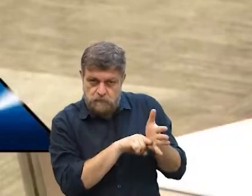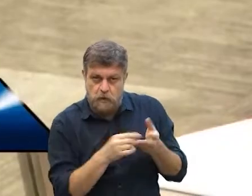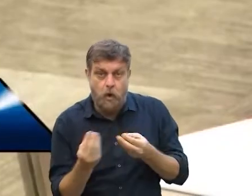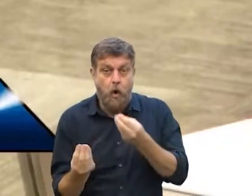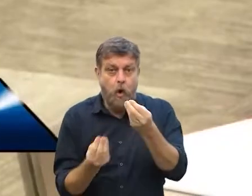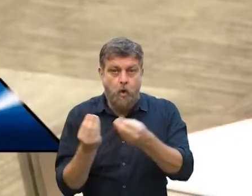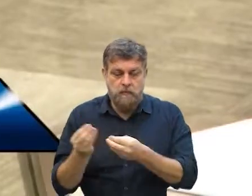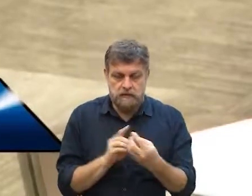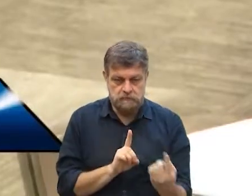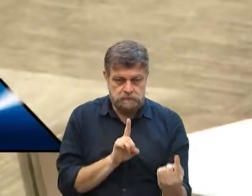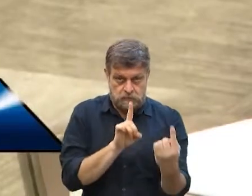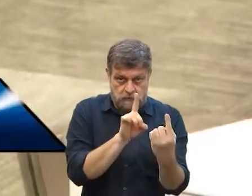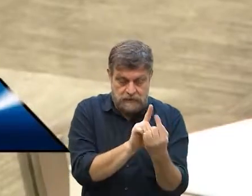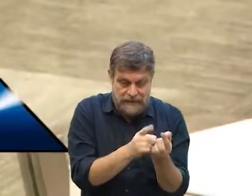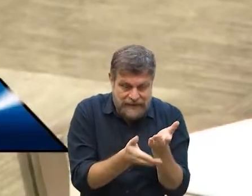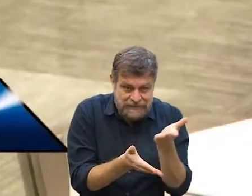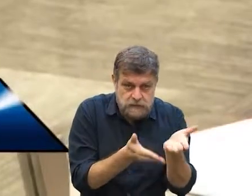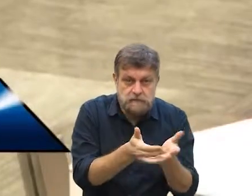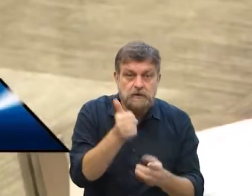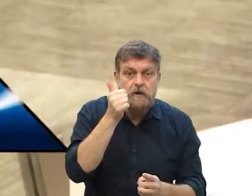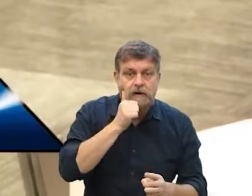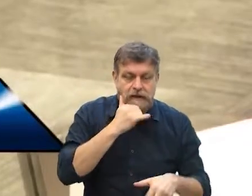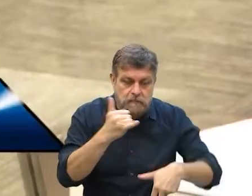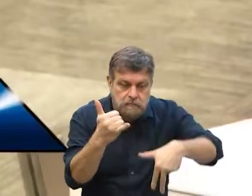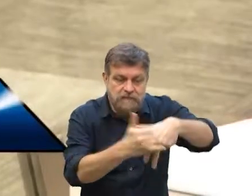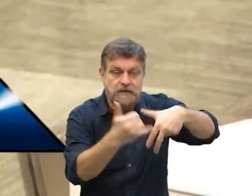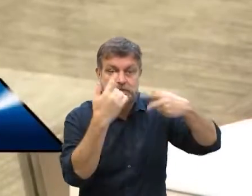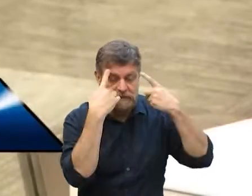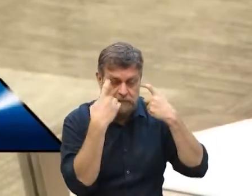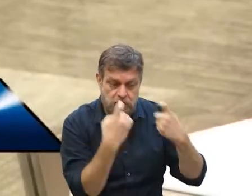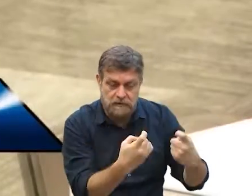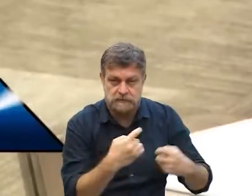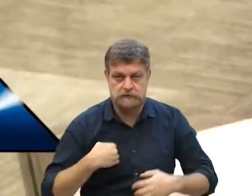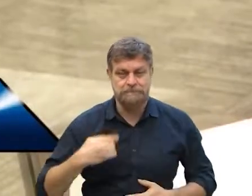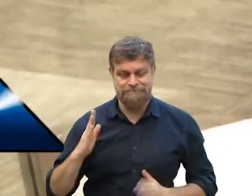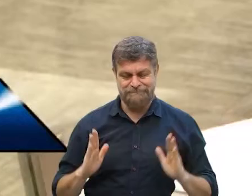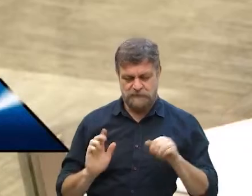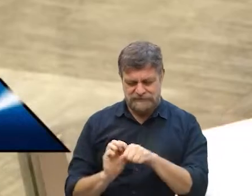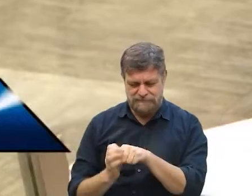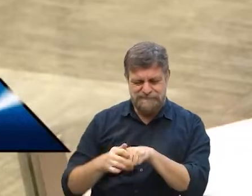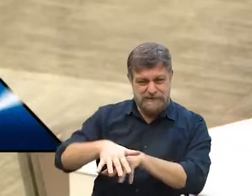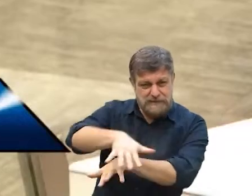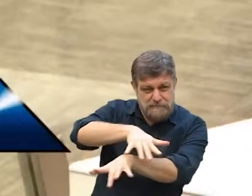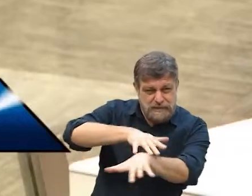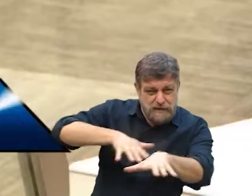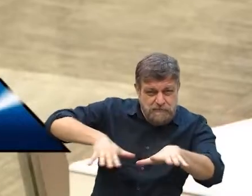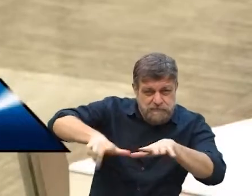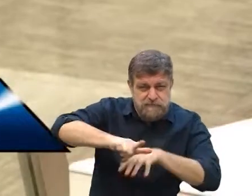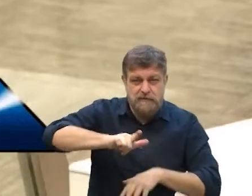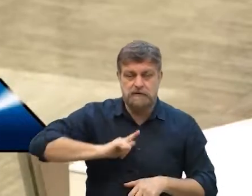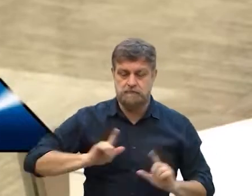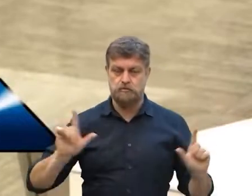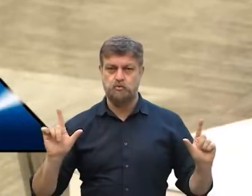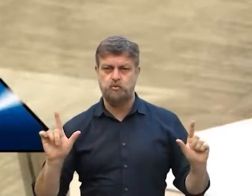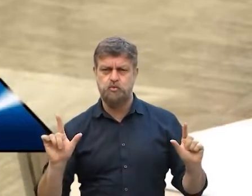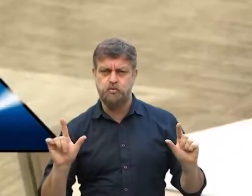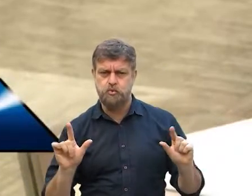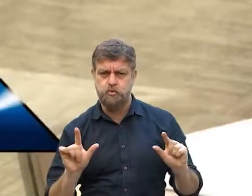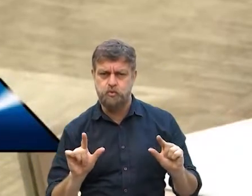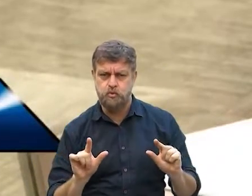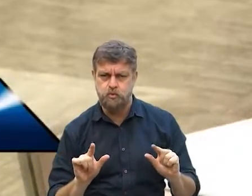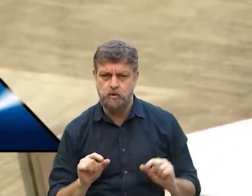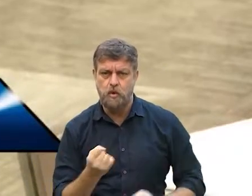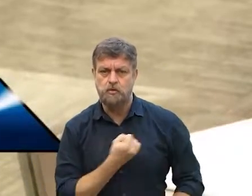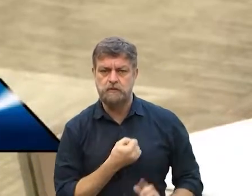a situação e o serviço de atendimento às mulheres em situação de violência. A gente sabe que na pandemia a gente teve uma redução do